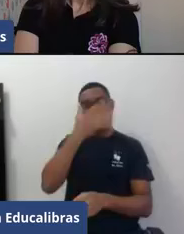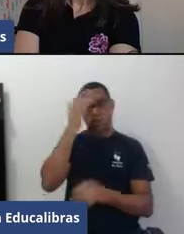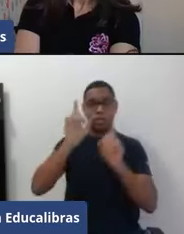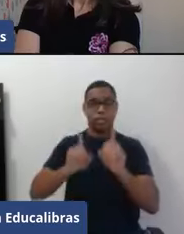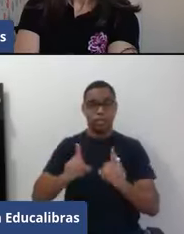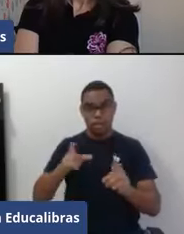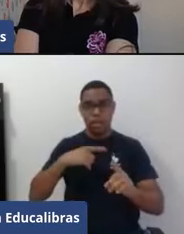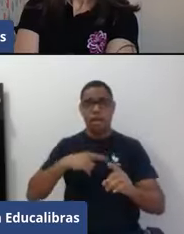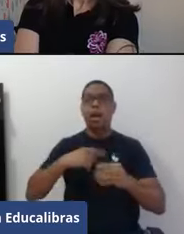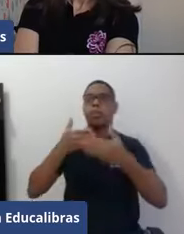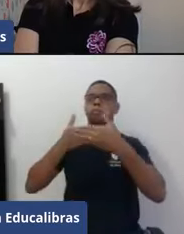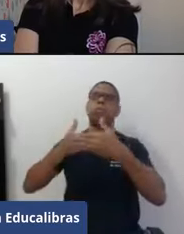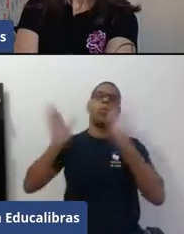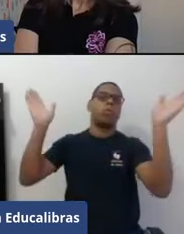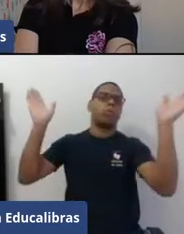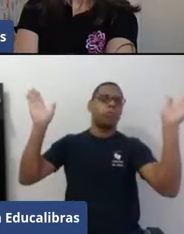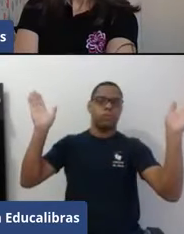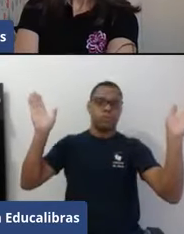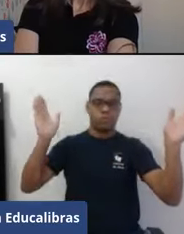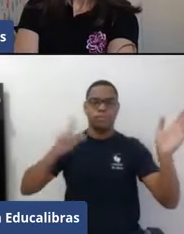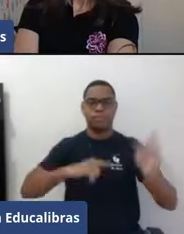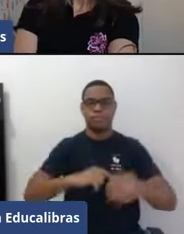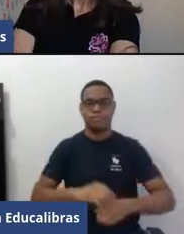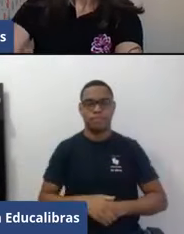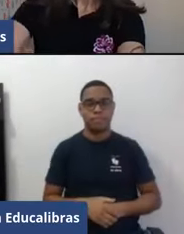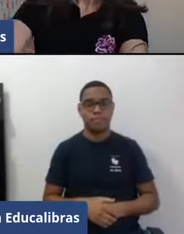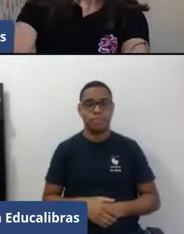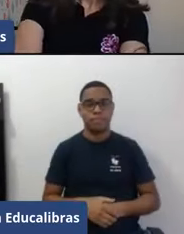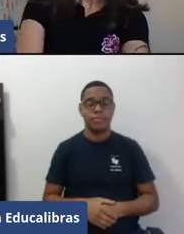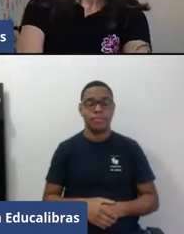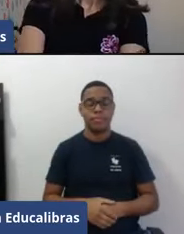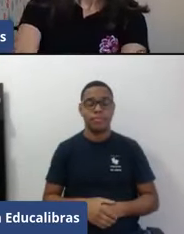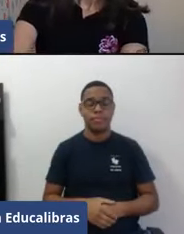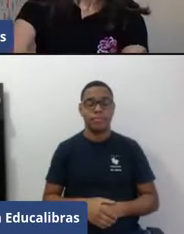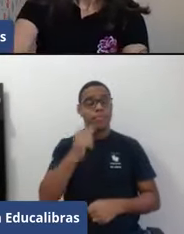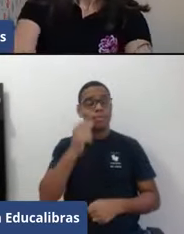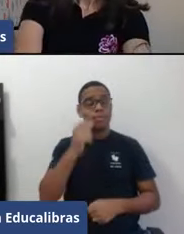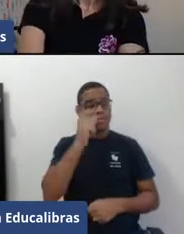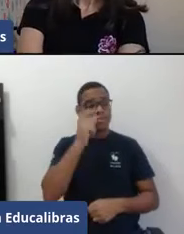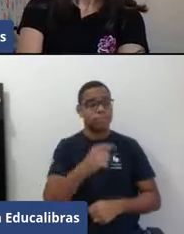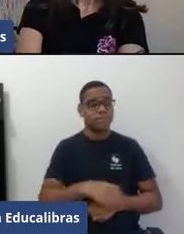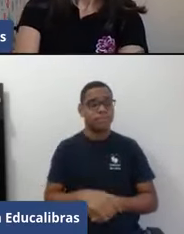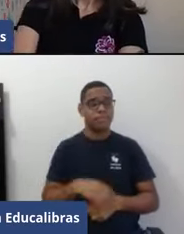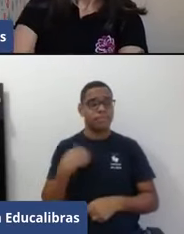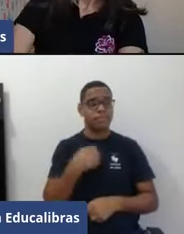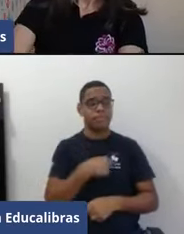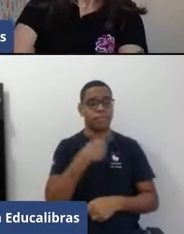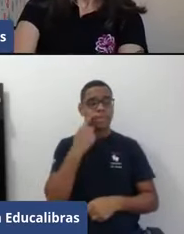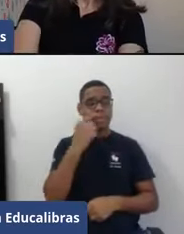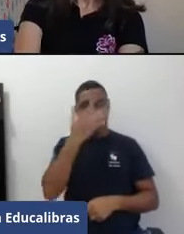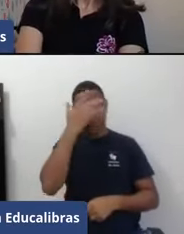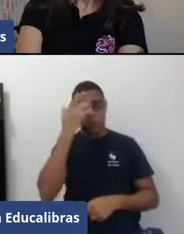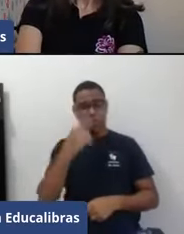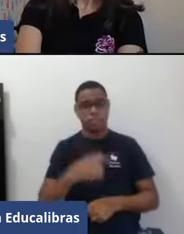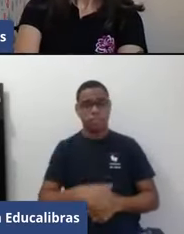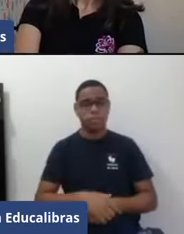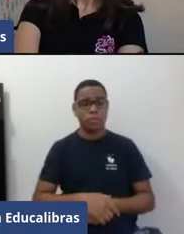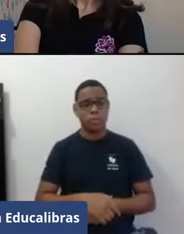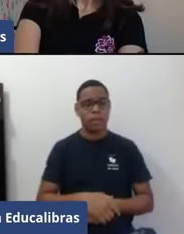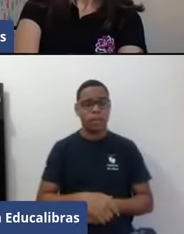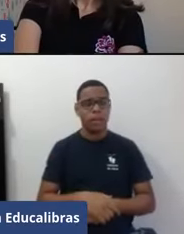abriu todo o meu horizonte. É interessante. Bom, a gente sabe que boa parte das pessoas que trabalham com